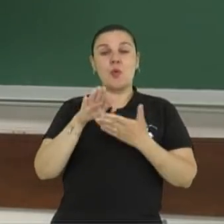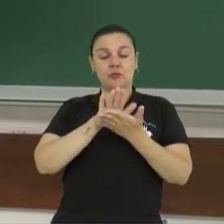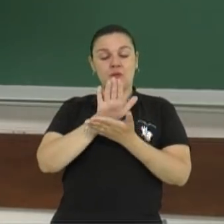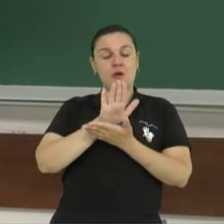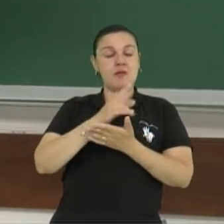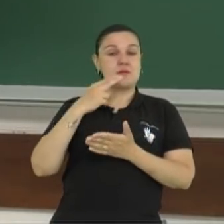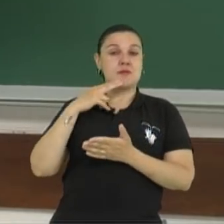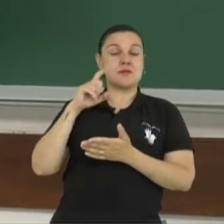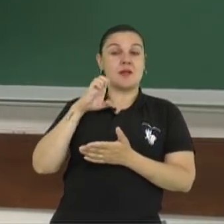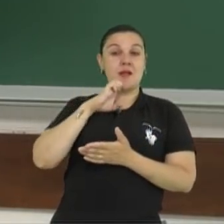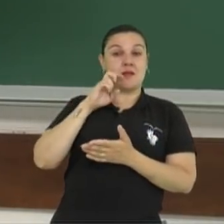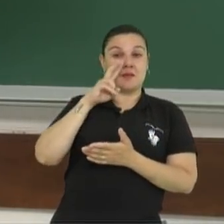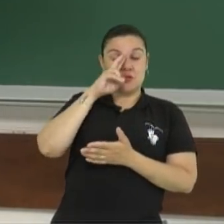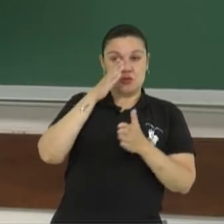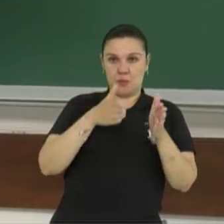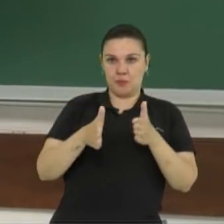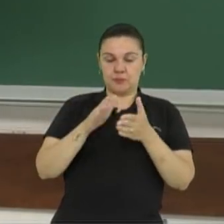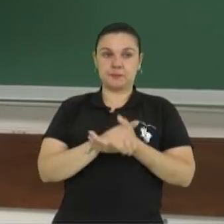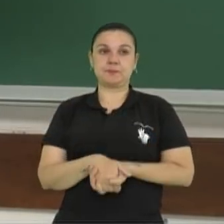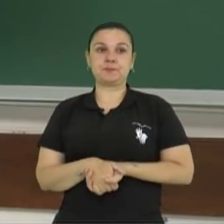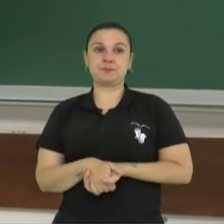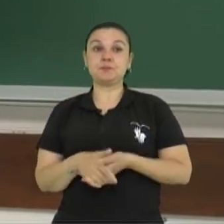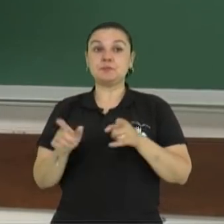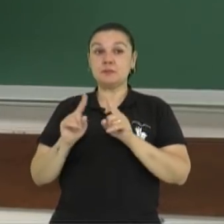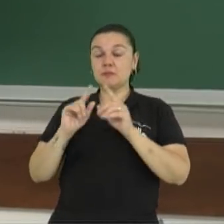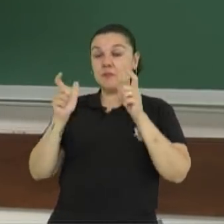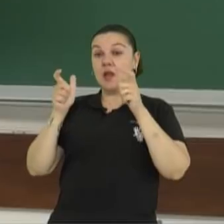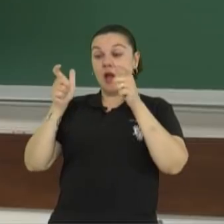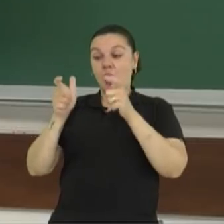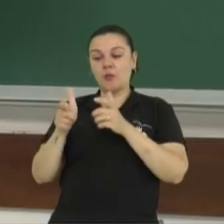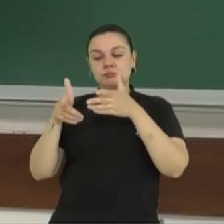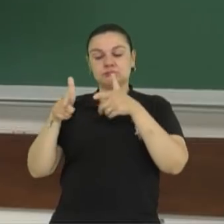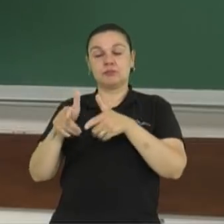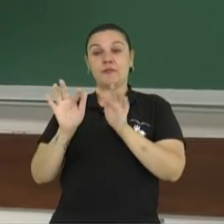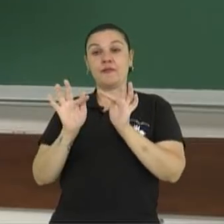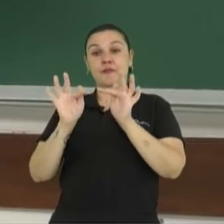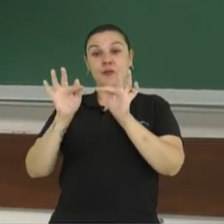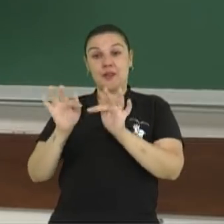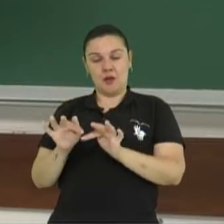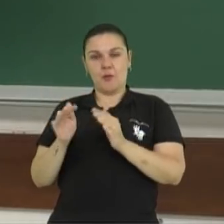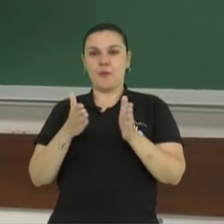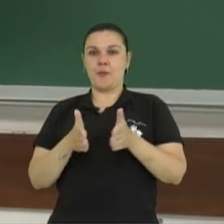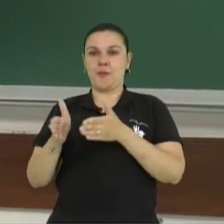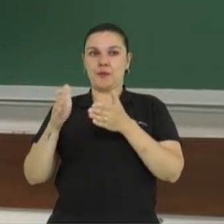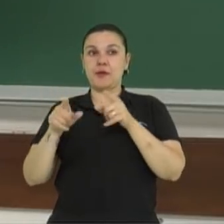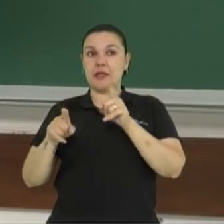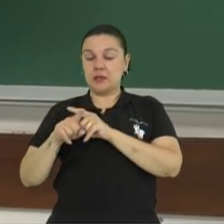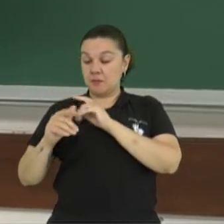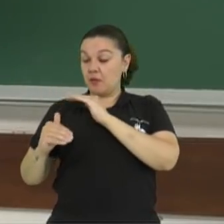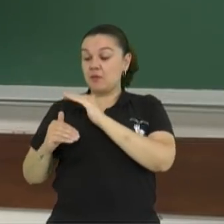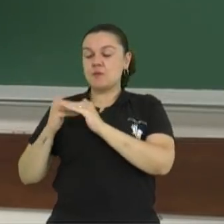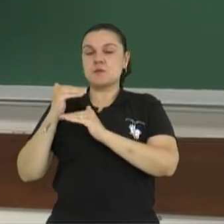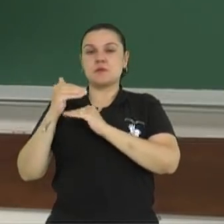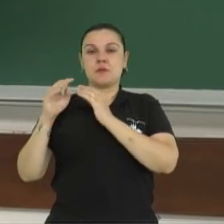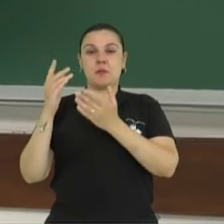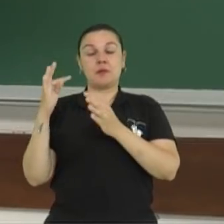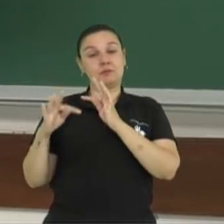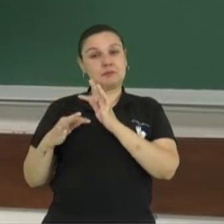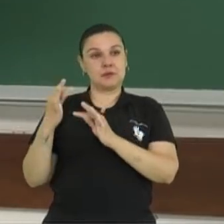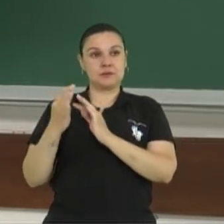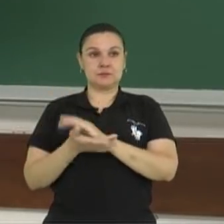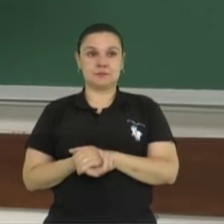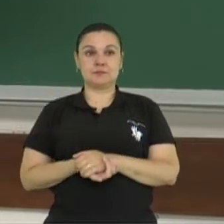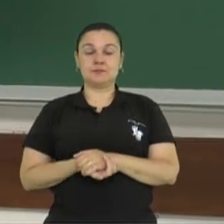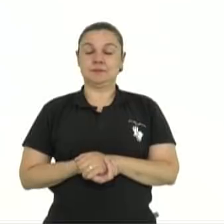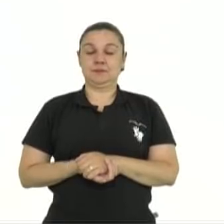que ela utiliza para a sua produção, o destino da produção e o desenvolvimento tecnológico. Então,